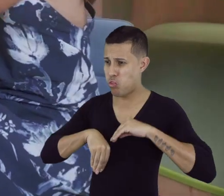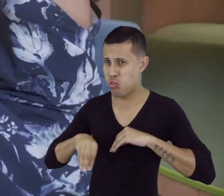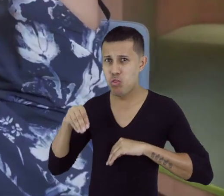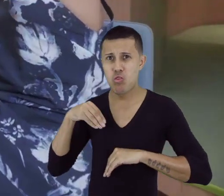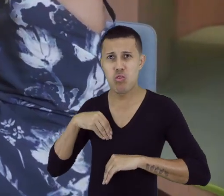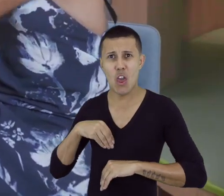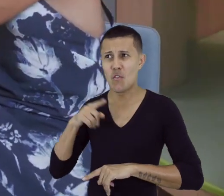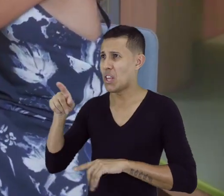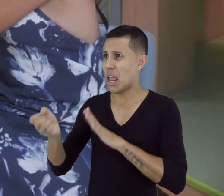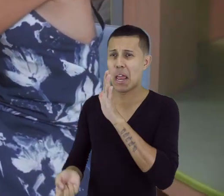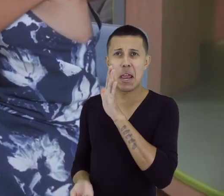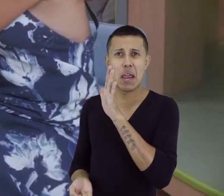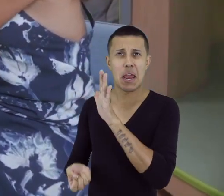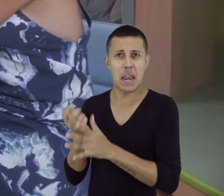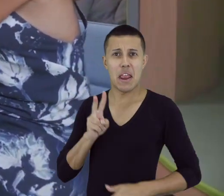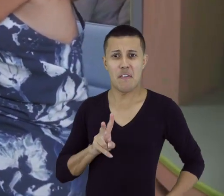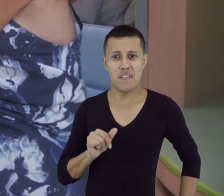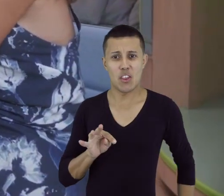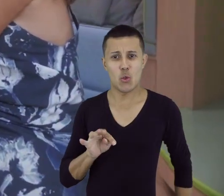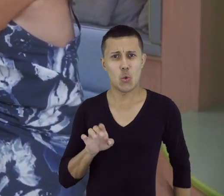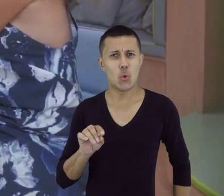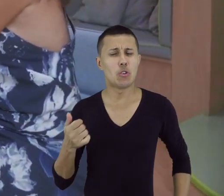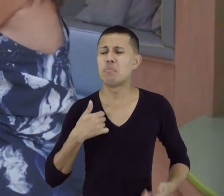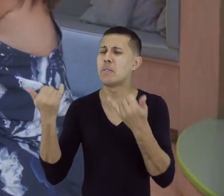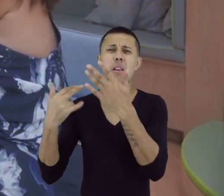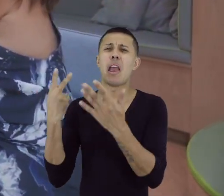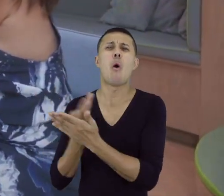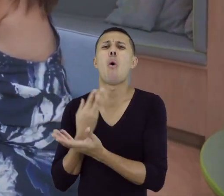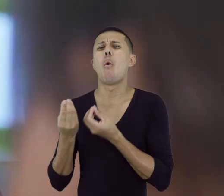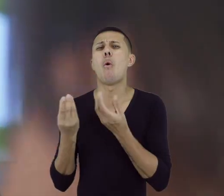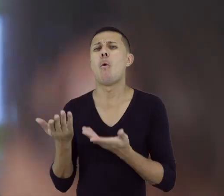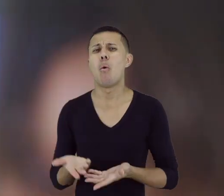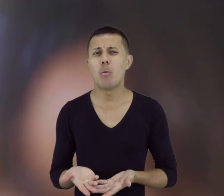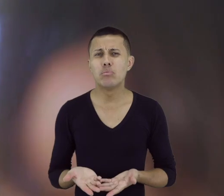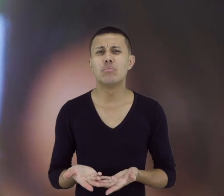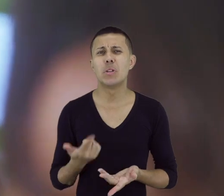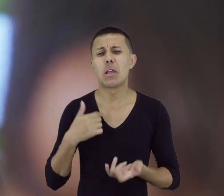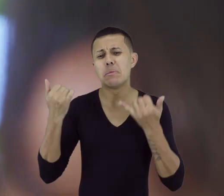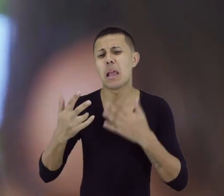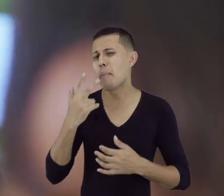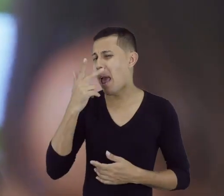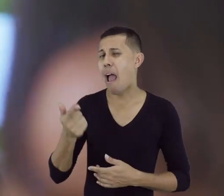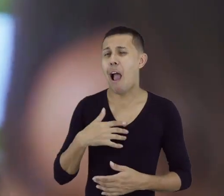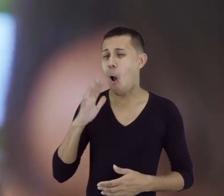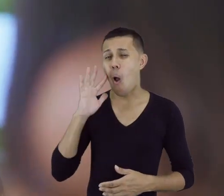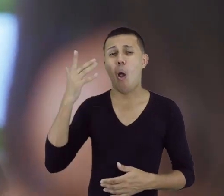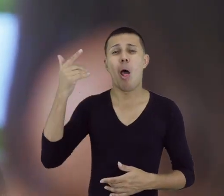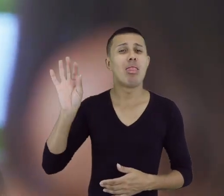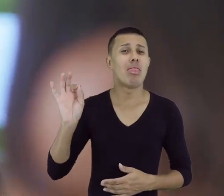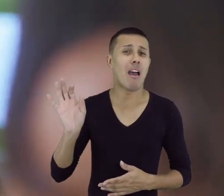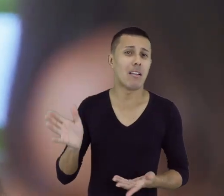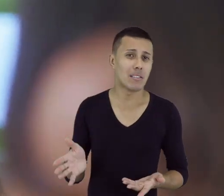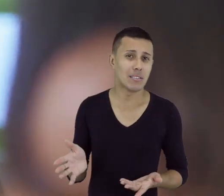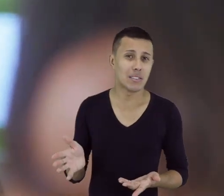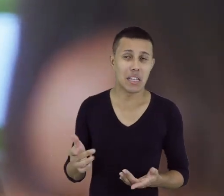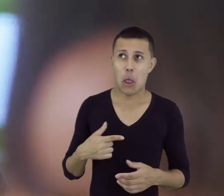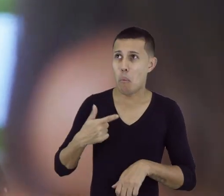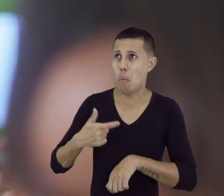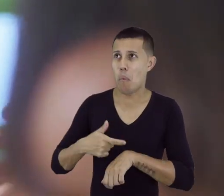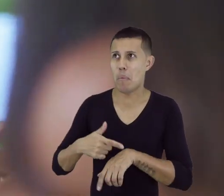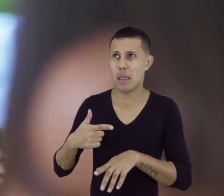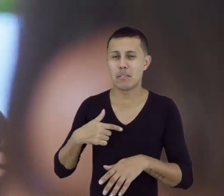depressão, que te levou à criação da Vitude. Conta pra gente o que aconteceu. Eu costumo dizer que nada é por acaso. Talvez se eu não tivesse passado por